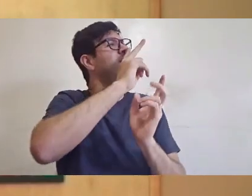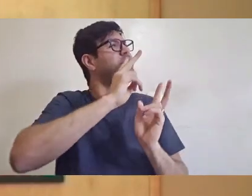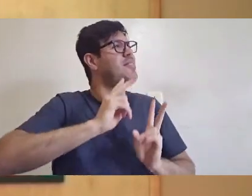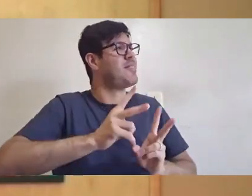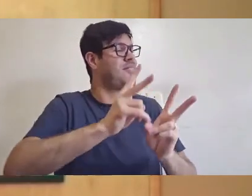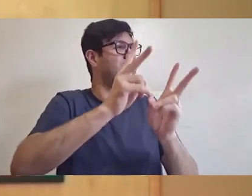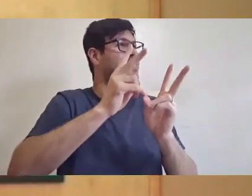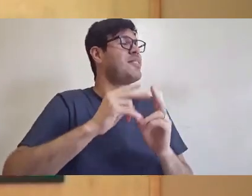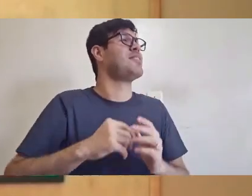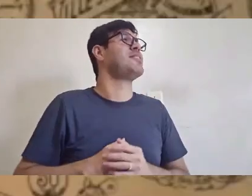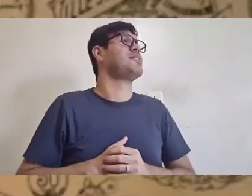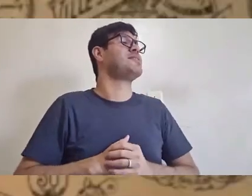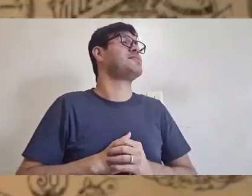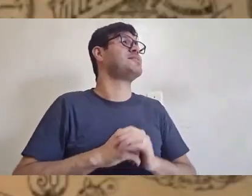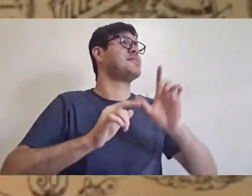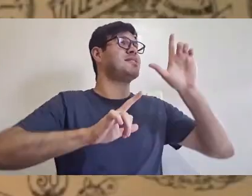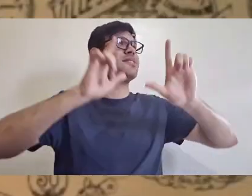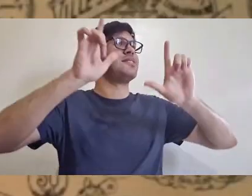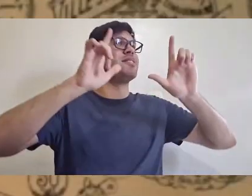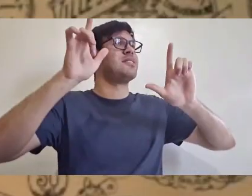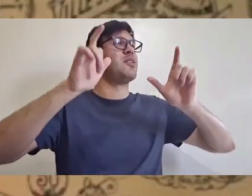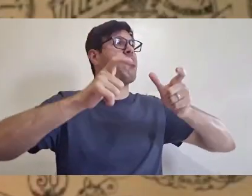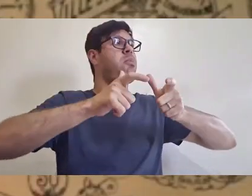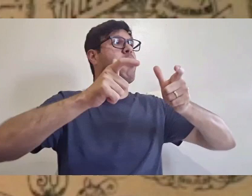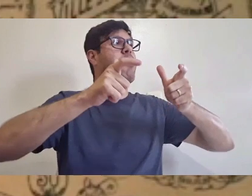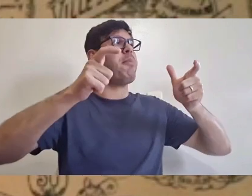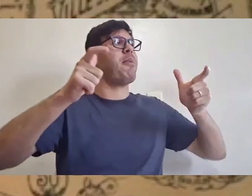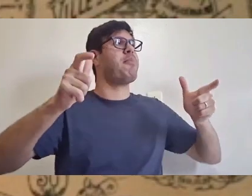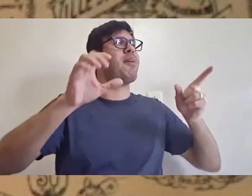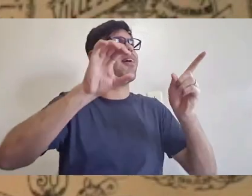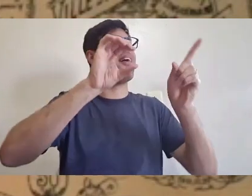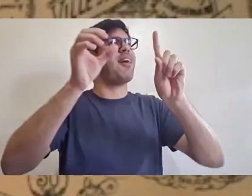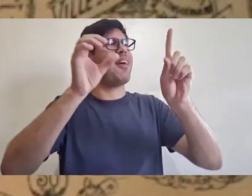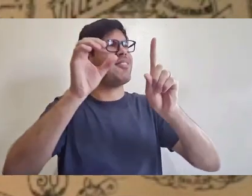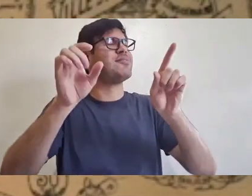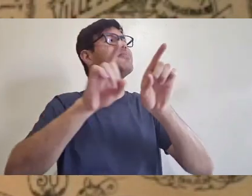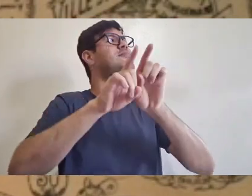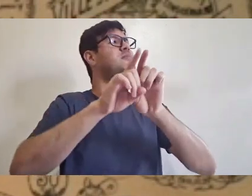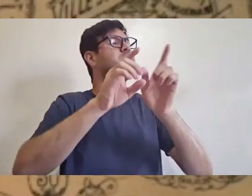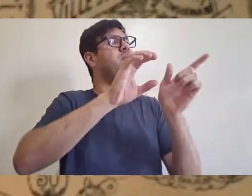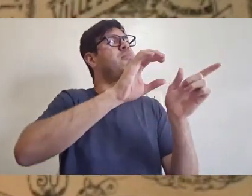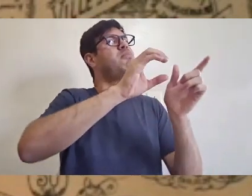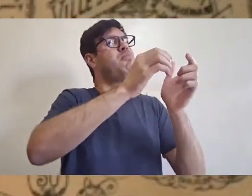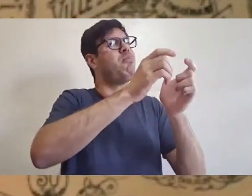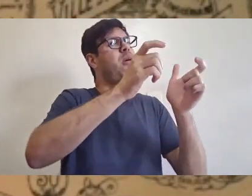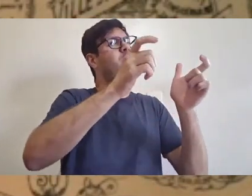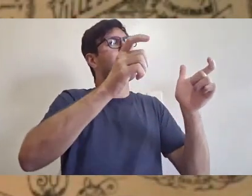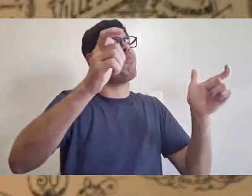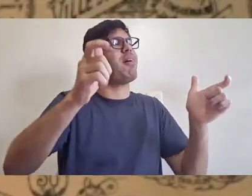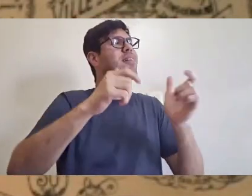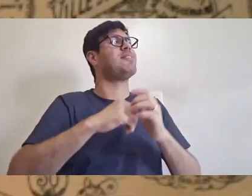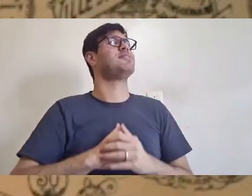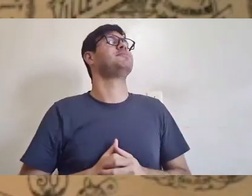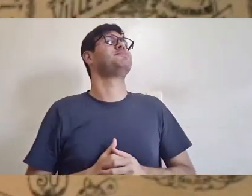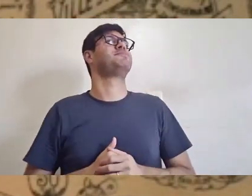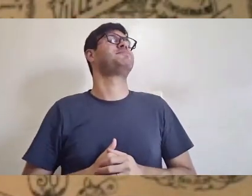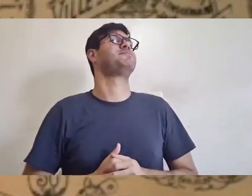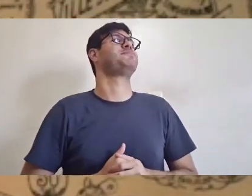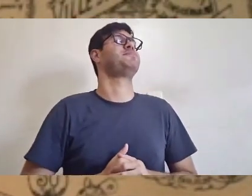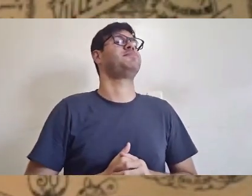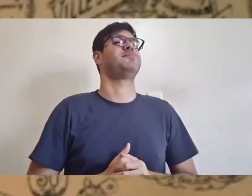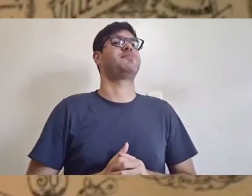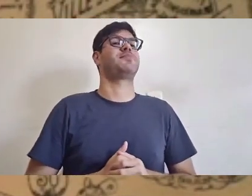ampliou as TVs e as rádios que ele possui, né? Foi lá que nós conhecemos o Elton Pimenta, né? Isso,